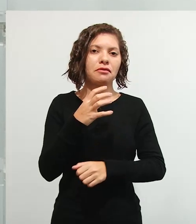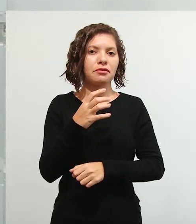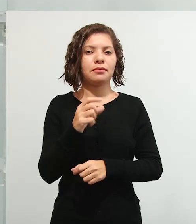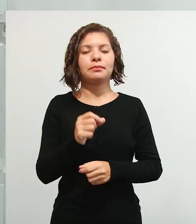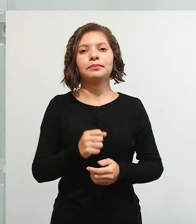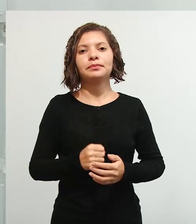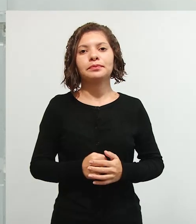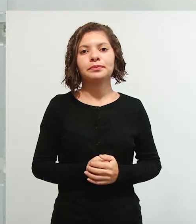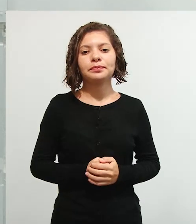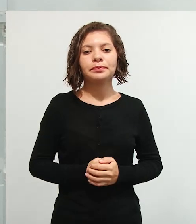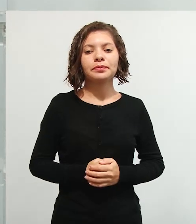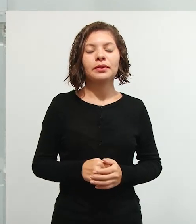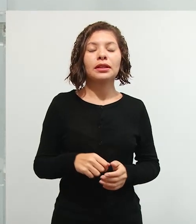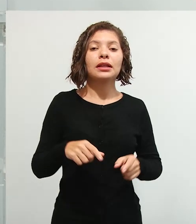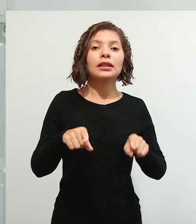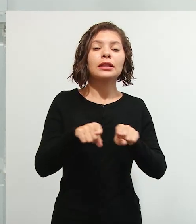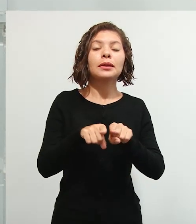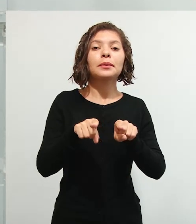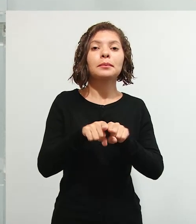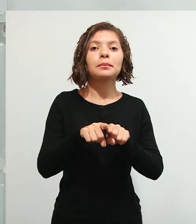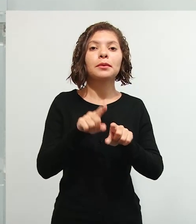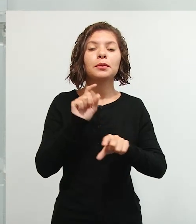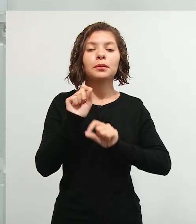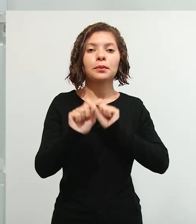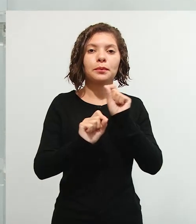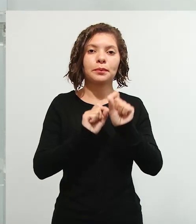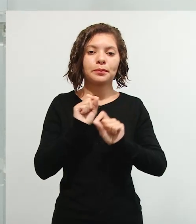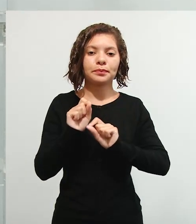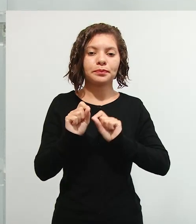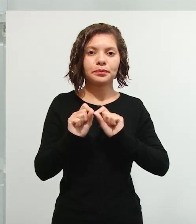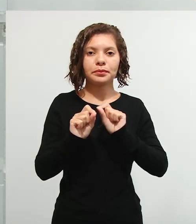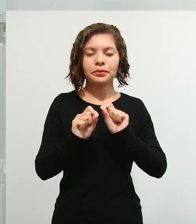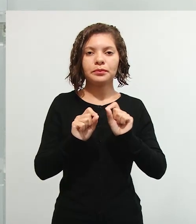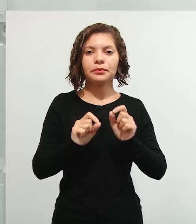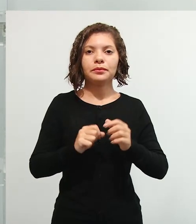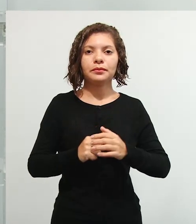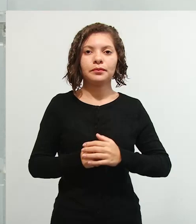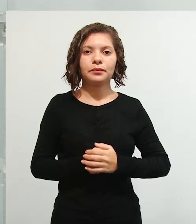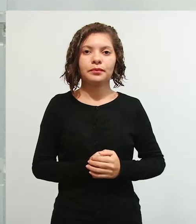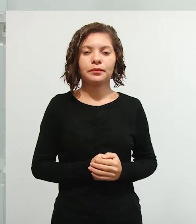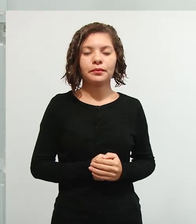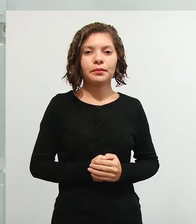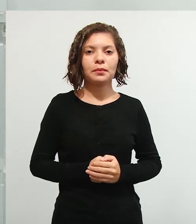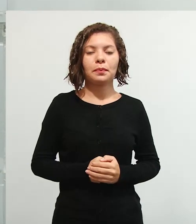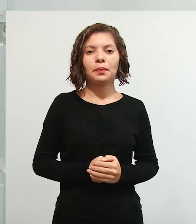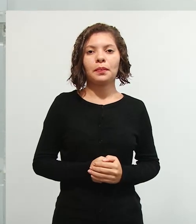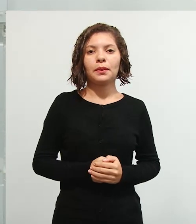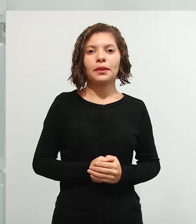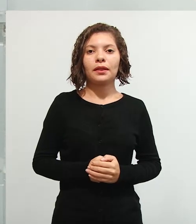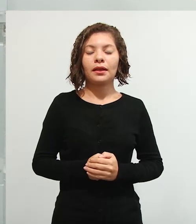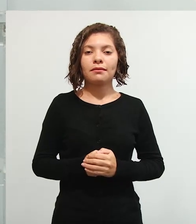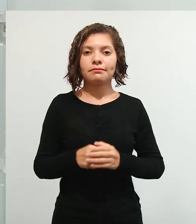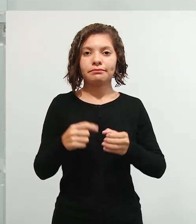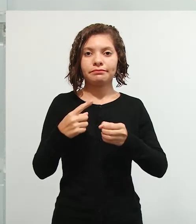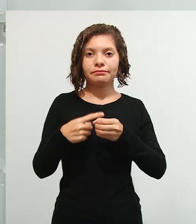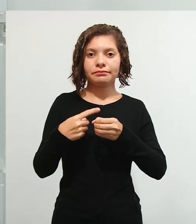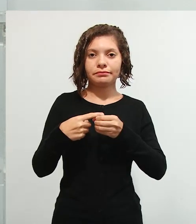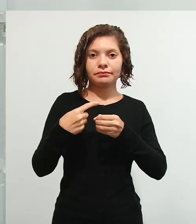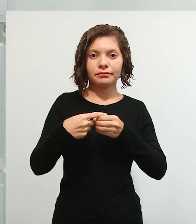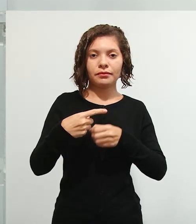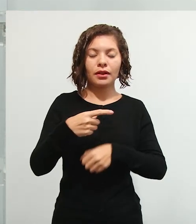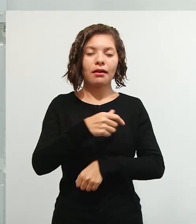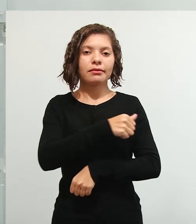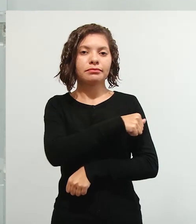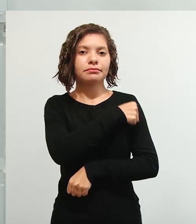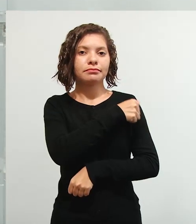onde está o maior porto escravagista de toda a história da humanidade, lá no Cais do Valongo, na